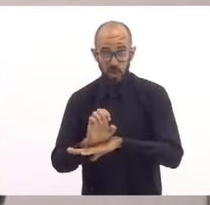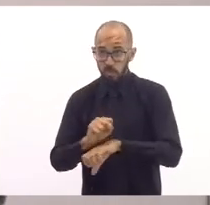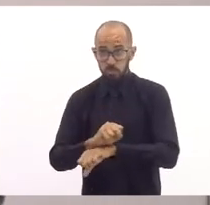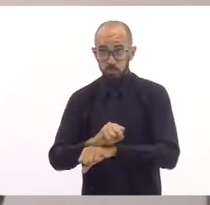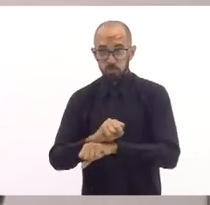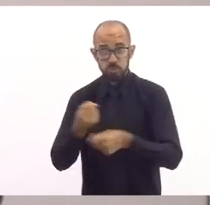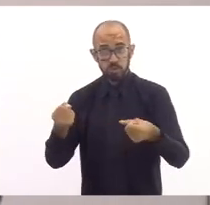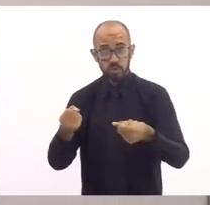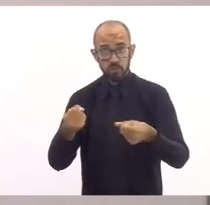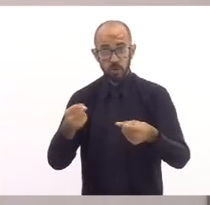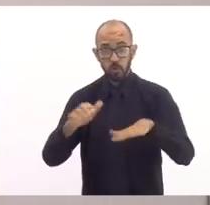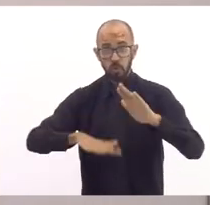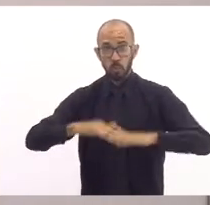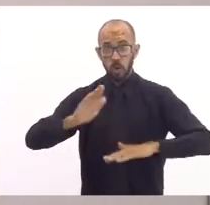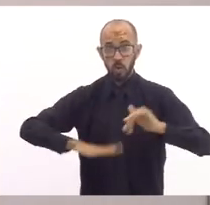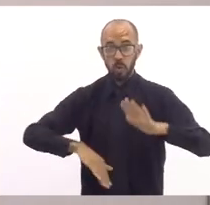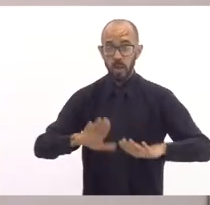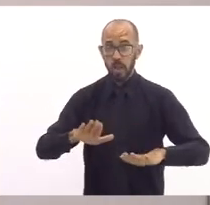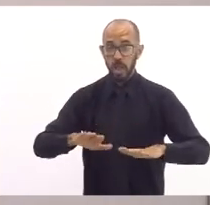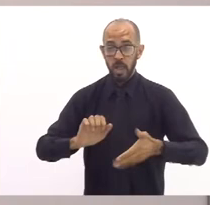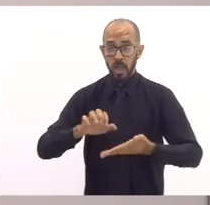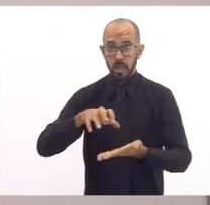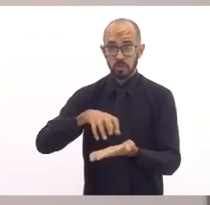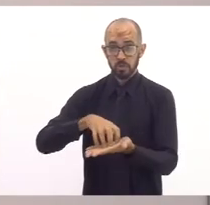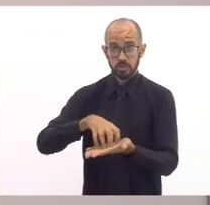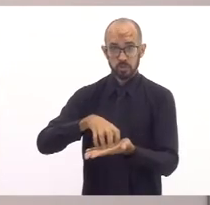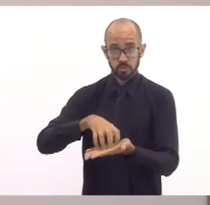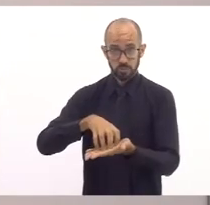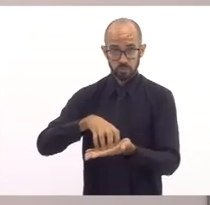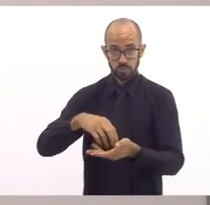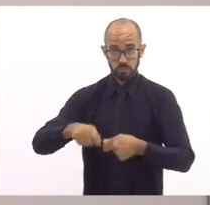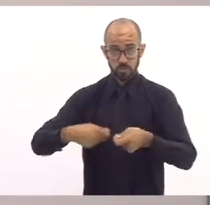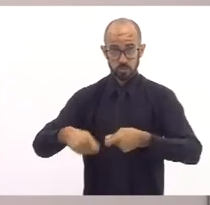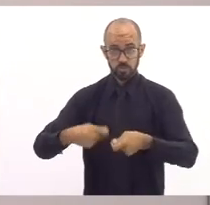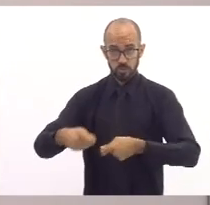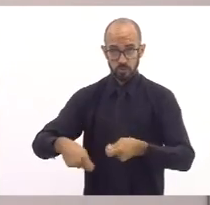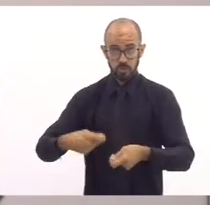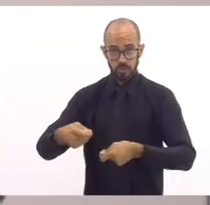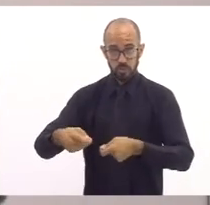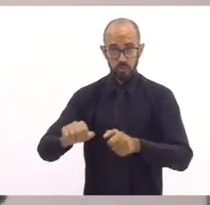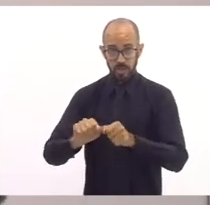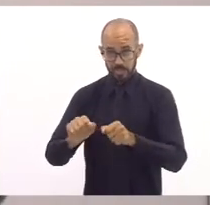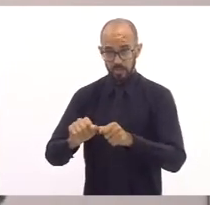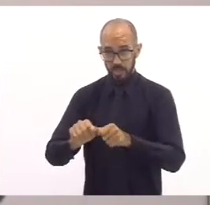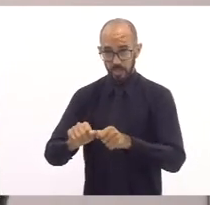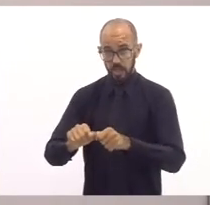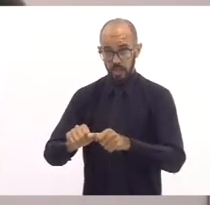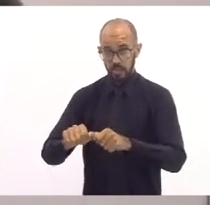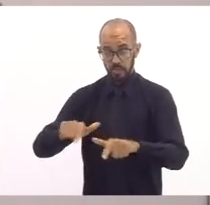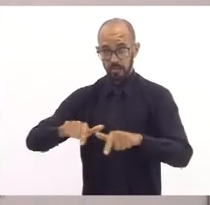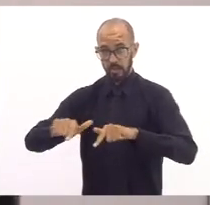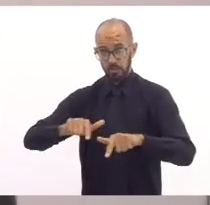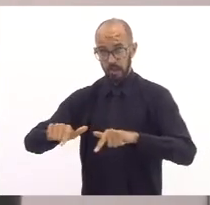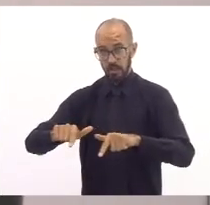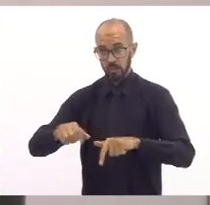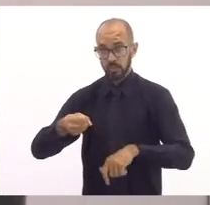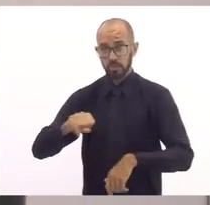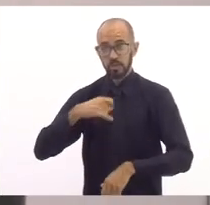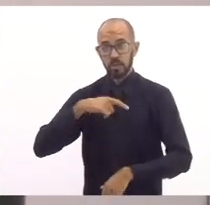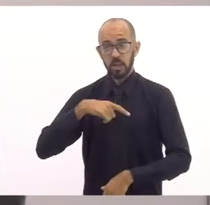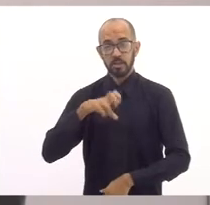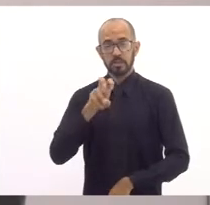impossível qualquer agência exercer função de Estado com 5